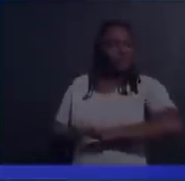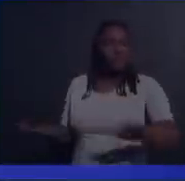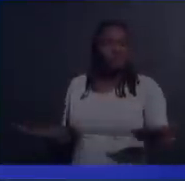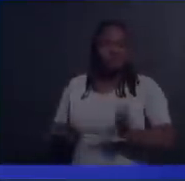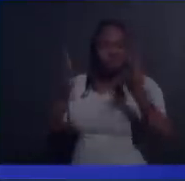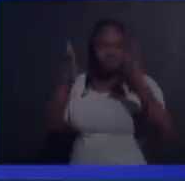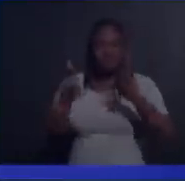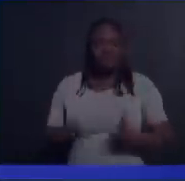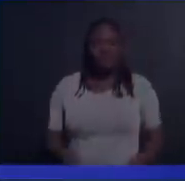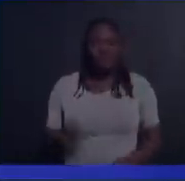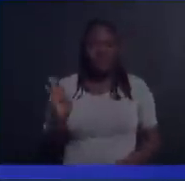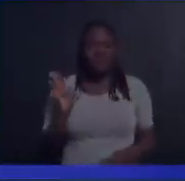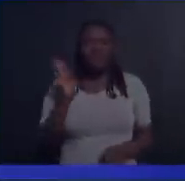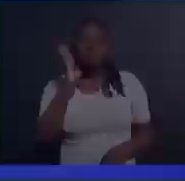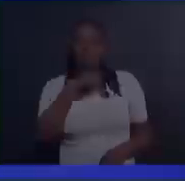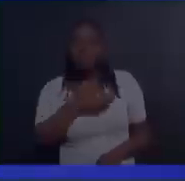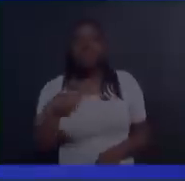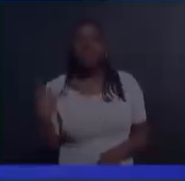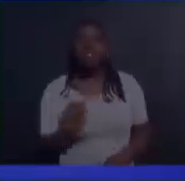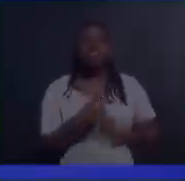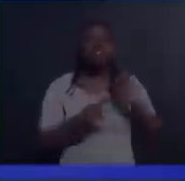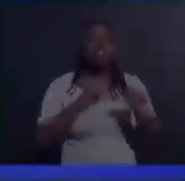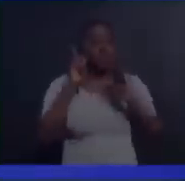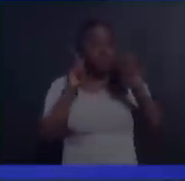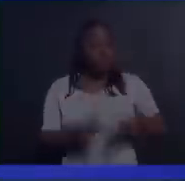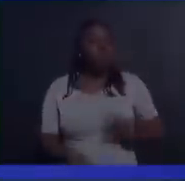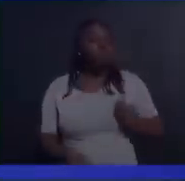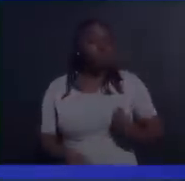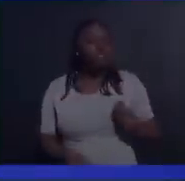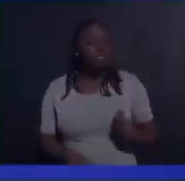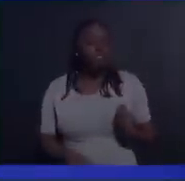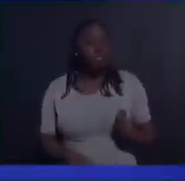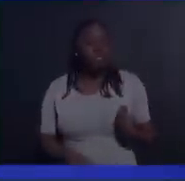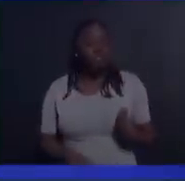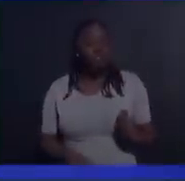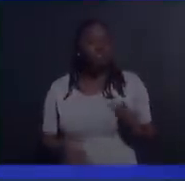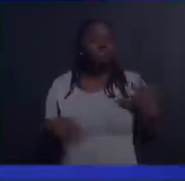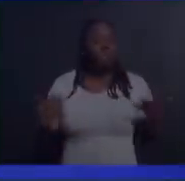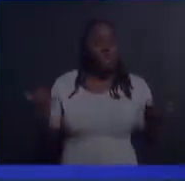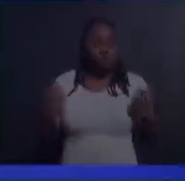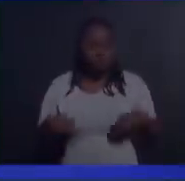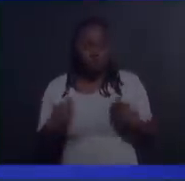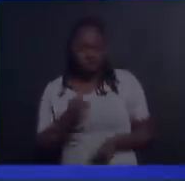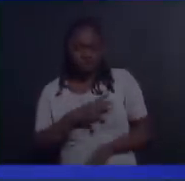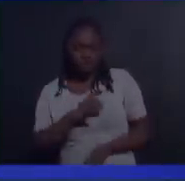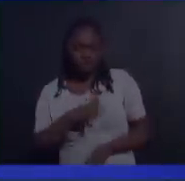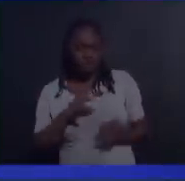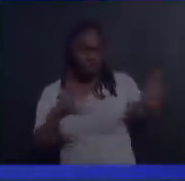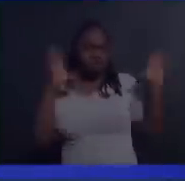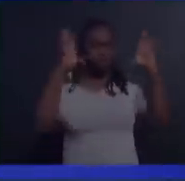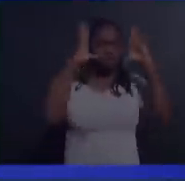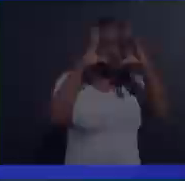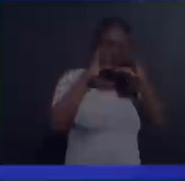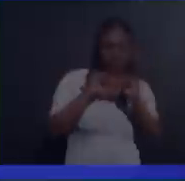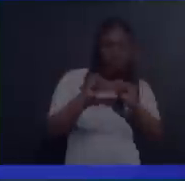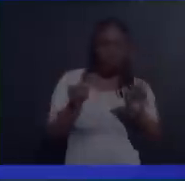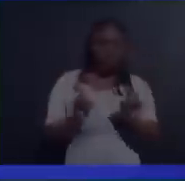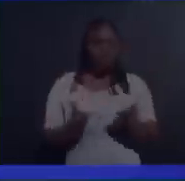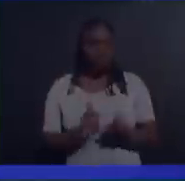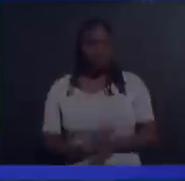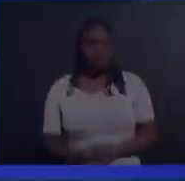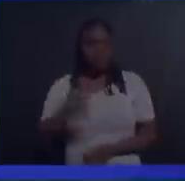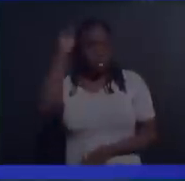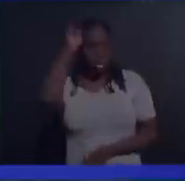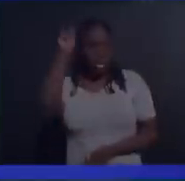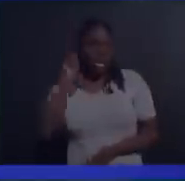mal pra gente é gente que está vivo, infelizmente. Então, você não precisa ter medo do escuro, igual a música da Ana